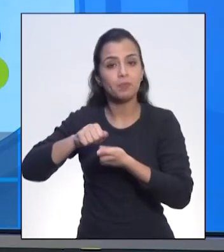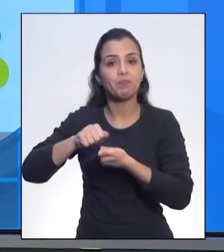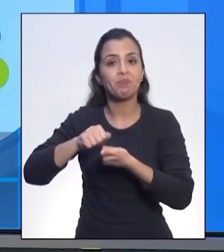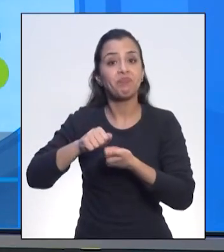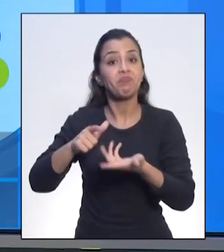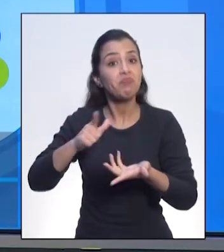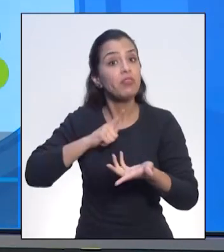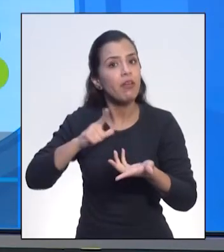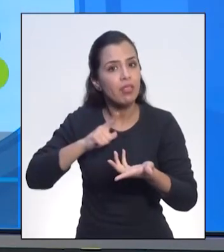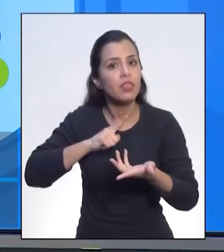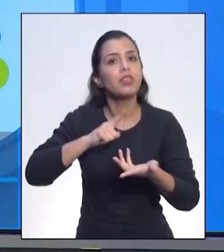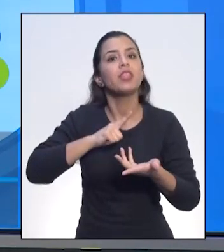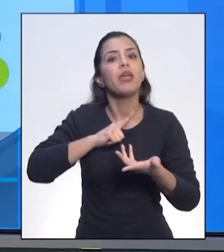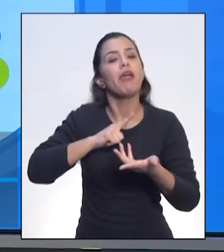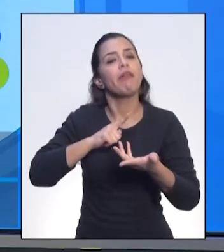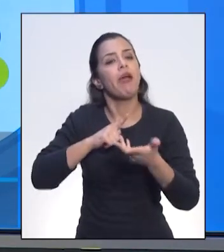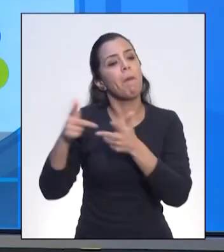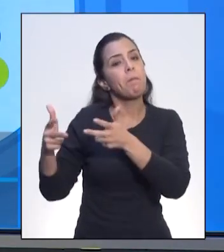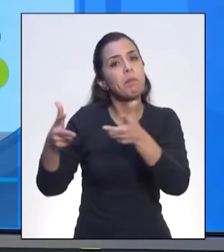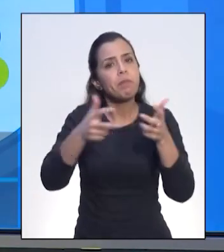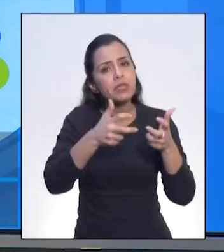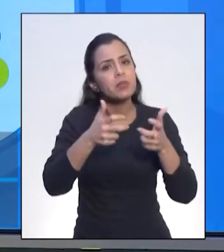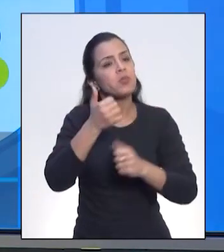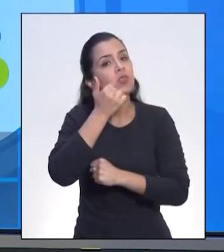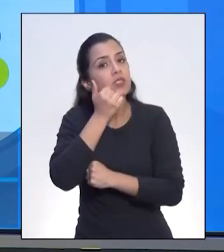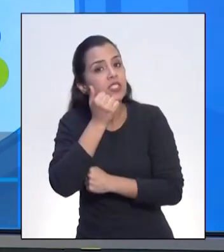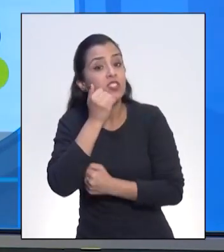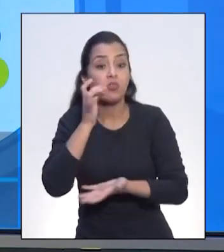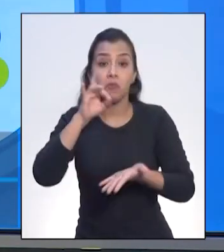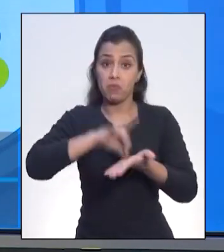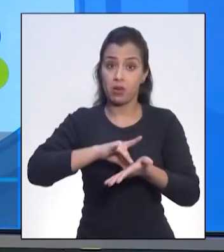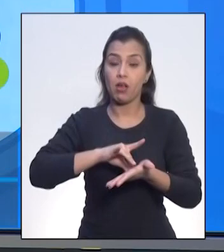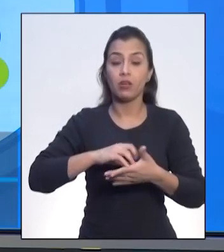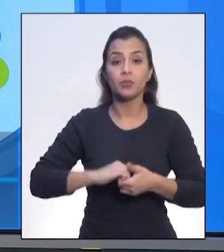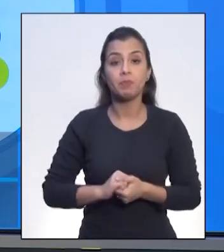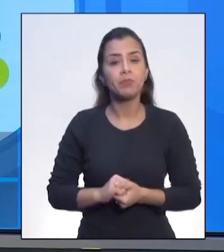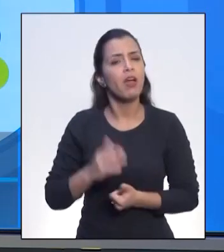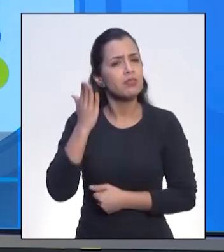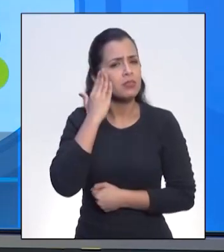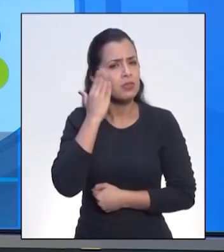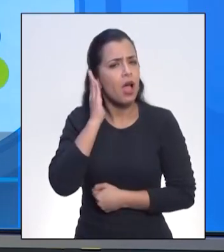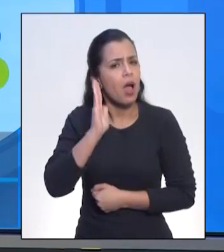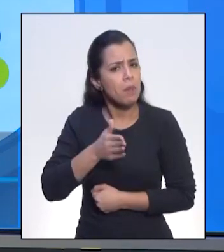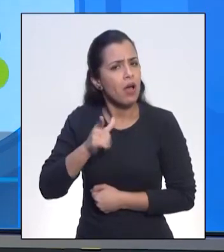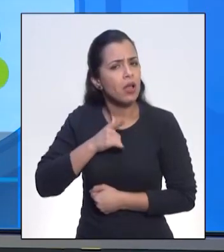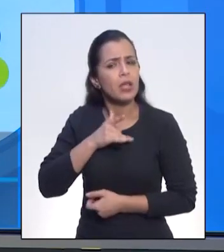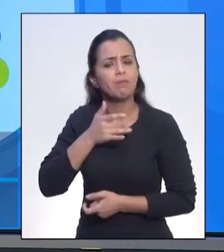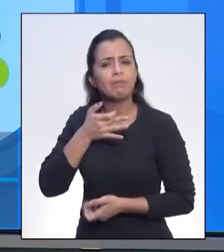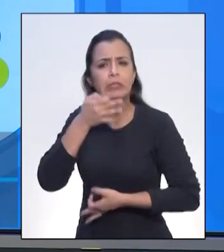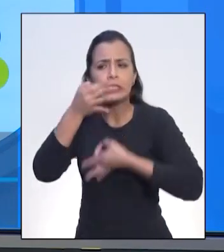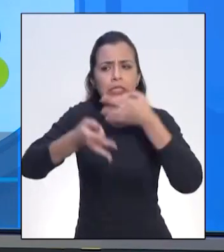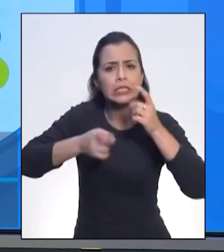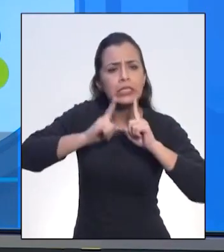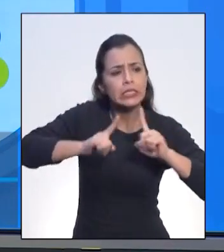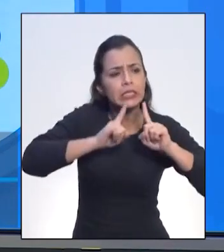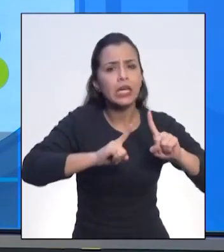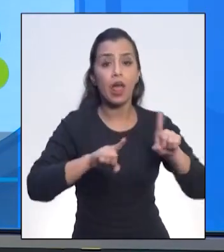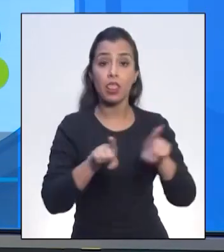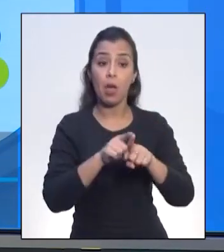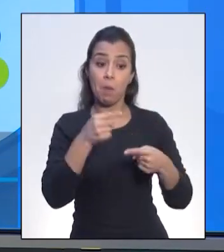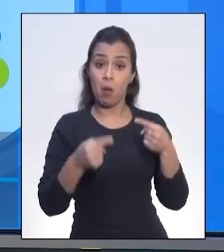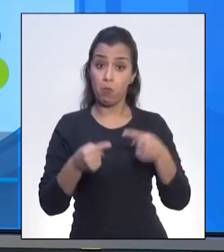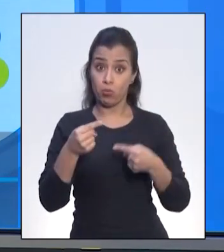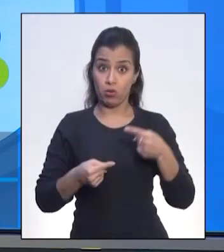das habilidades que a gente trabalha é a concepção de ciência como verdade absoluta. A gente sabe que isso tem sido muito criticado ultimamente, até na questão política.